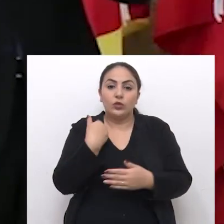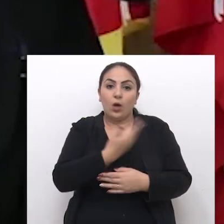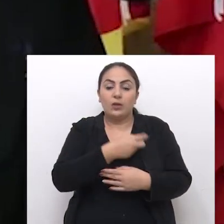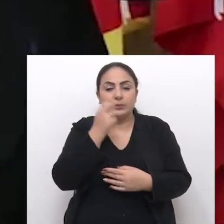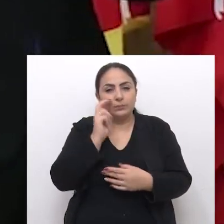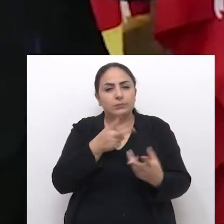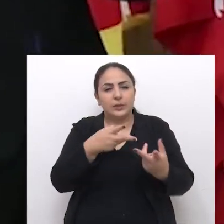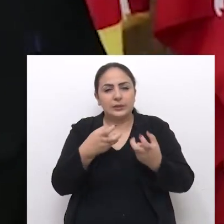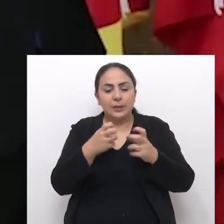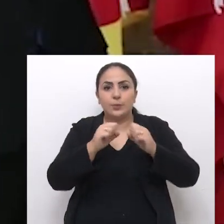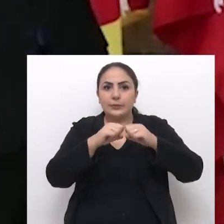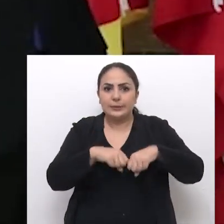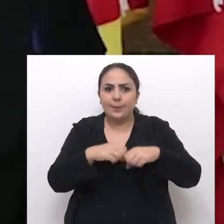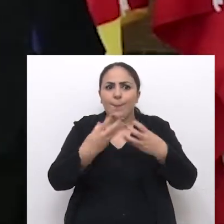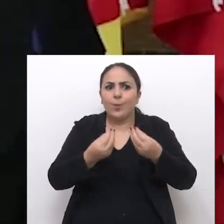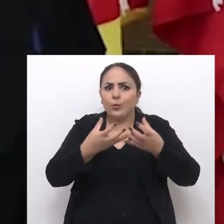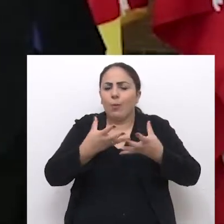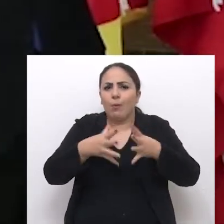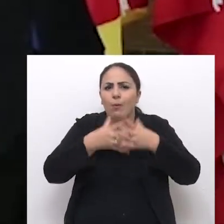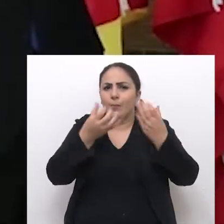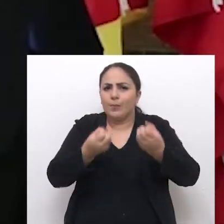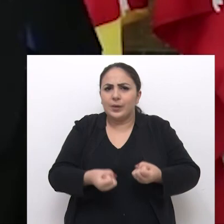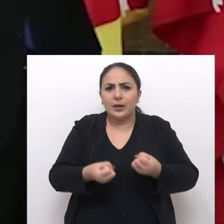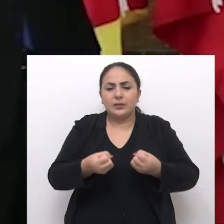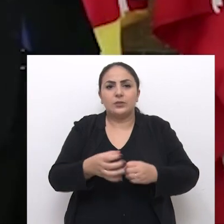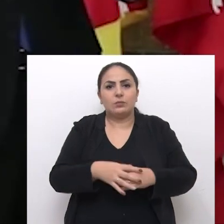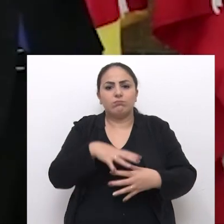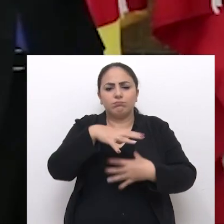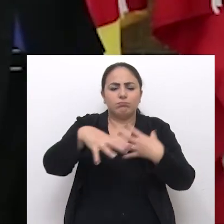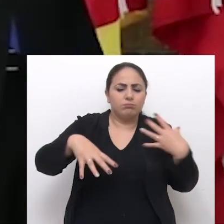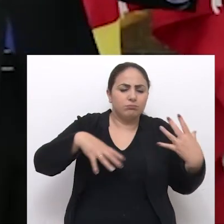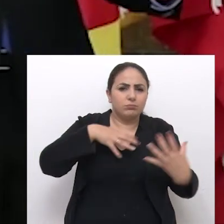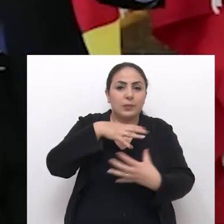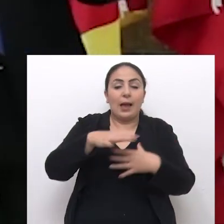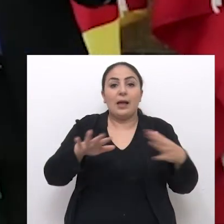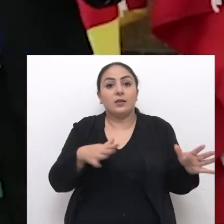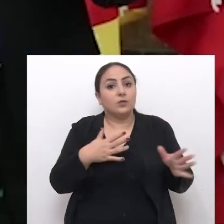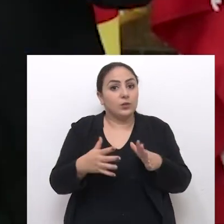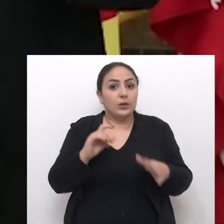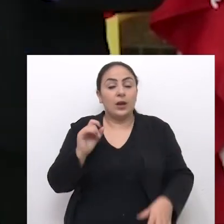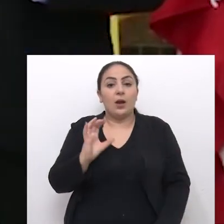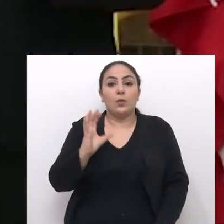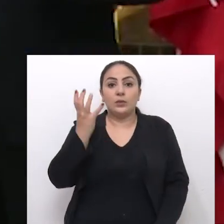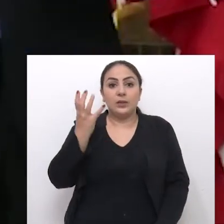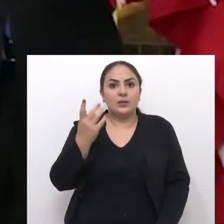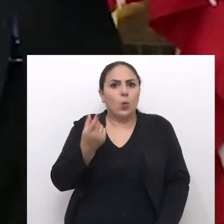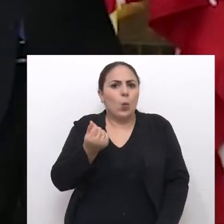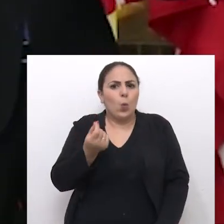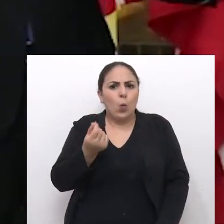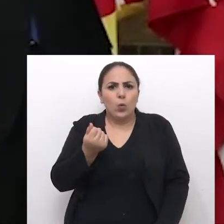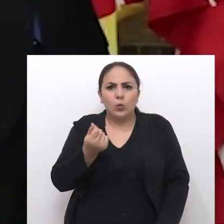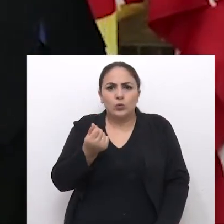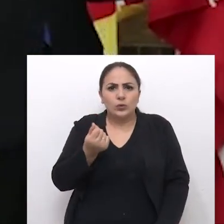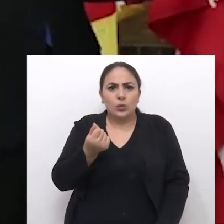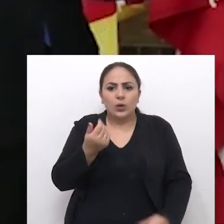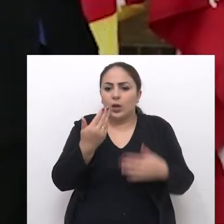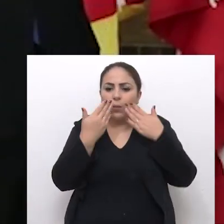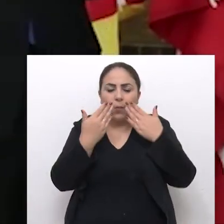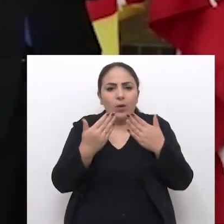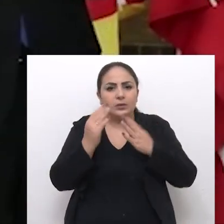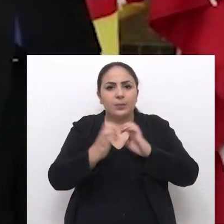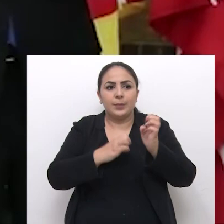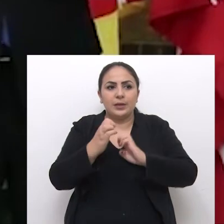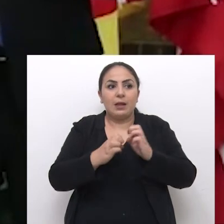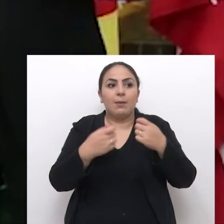vê um sistema bastante complexo, né? Um emaranhado que muitas vezes gera um custo oculto